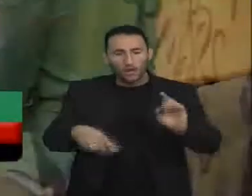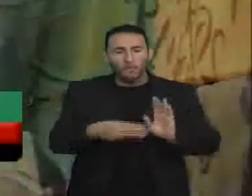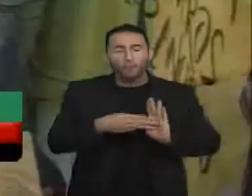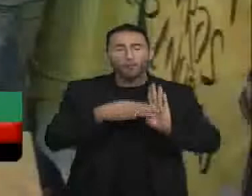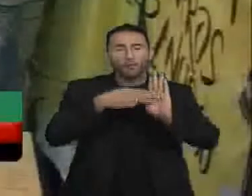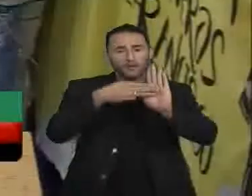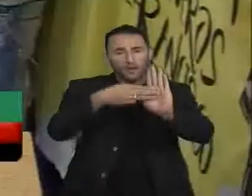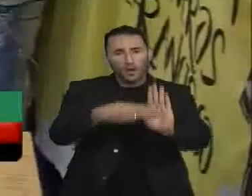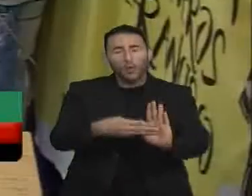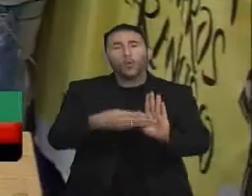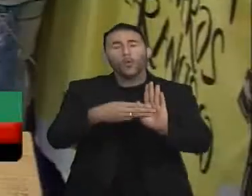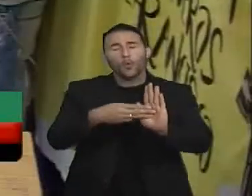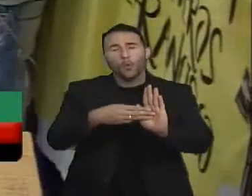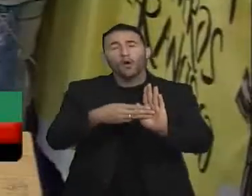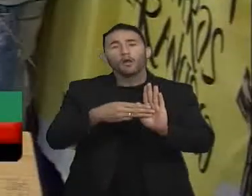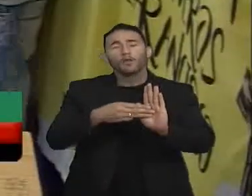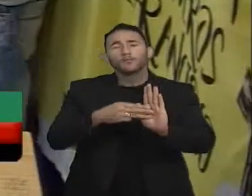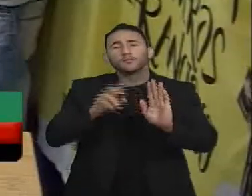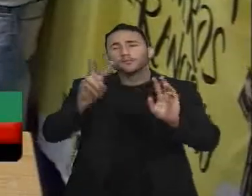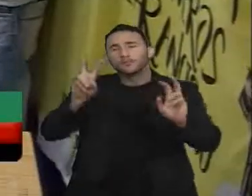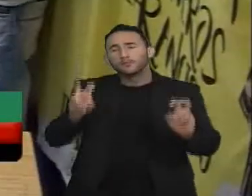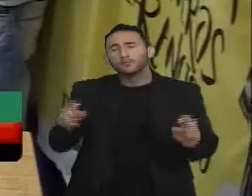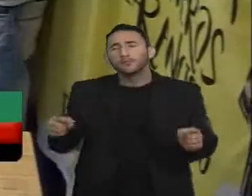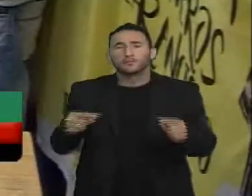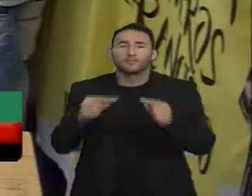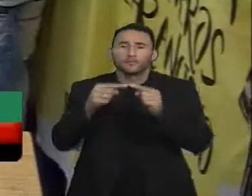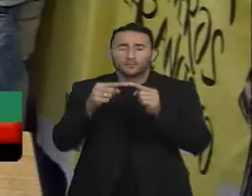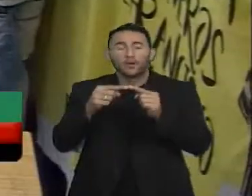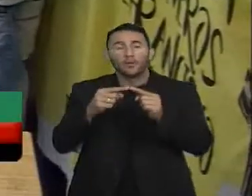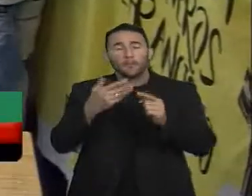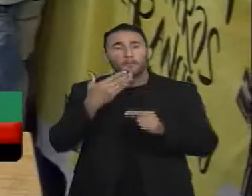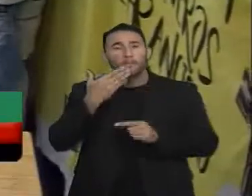à Câmara Municipal. Peço a todos os vereadores uma grande